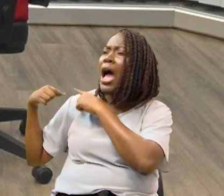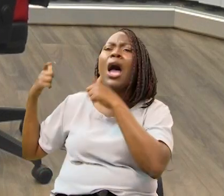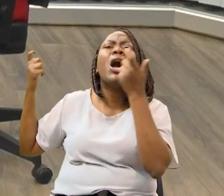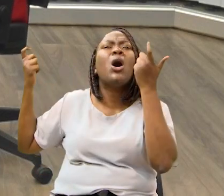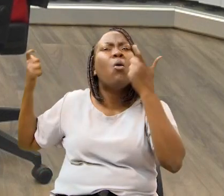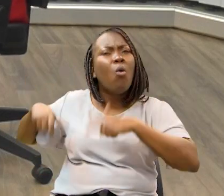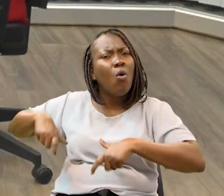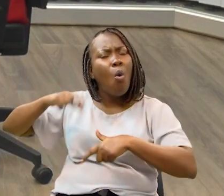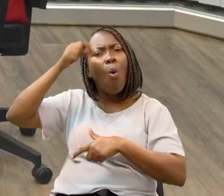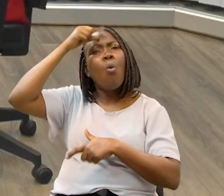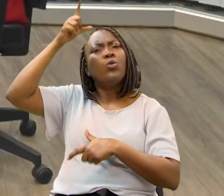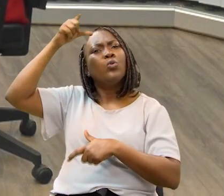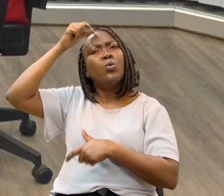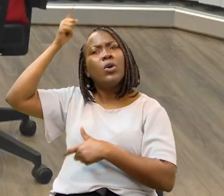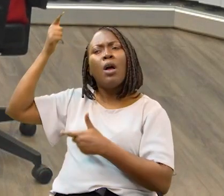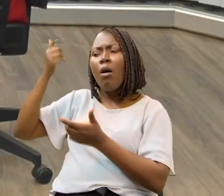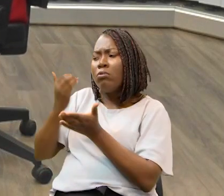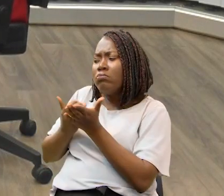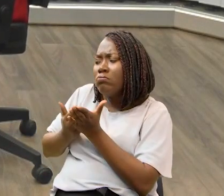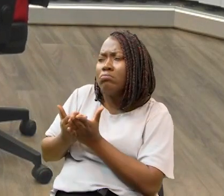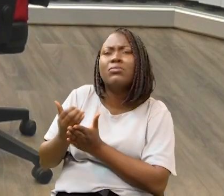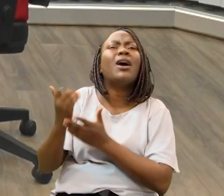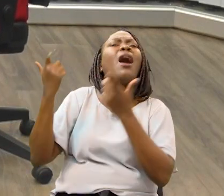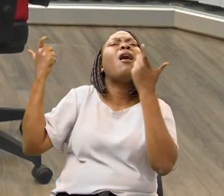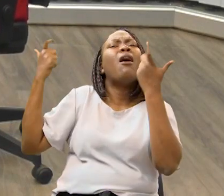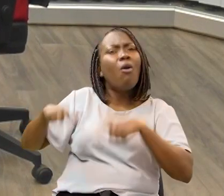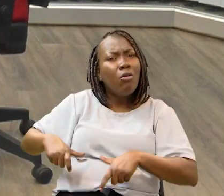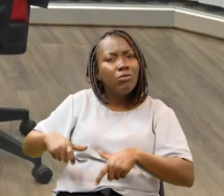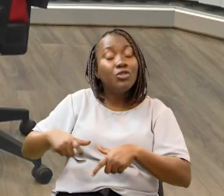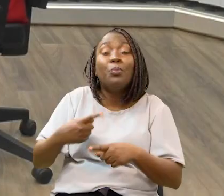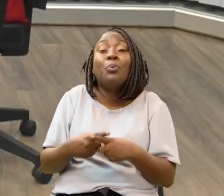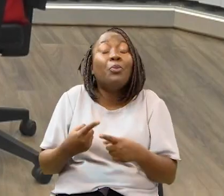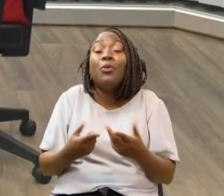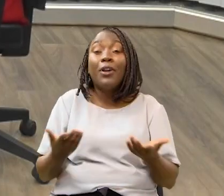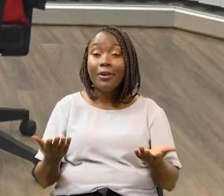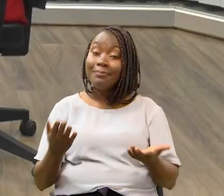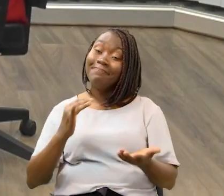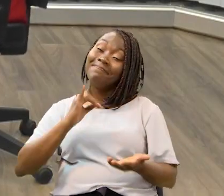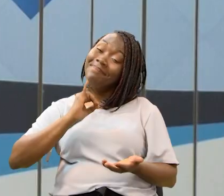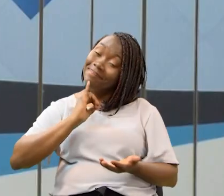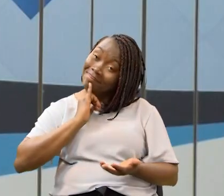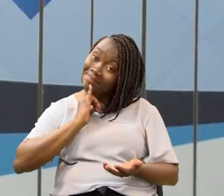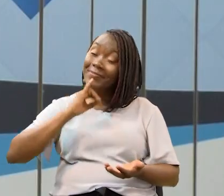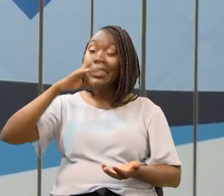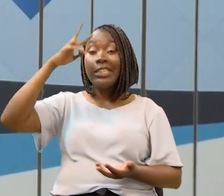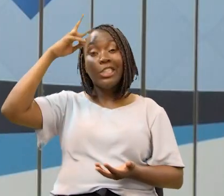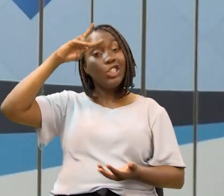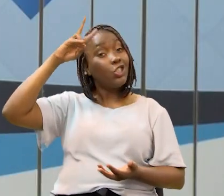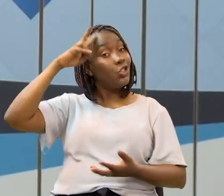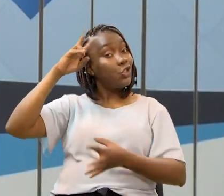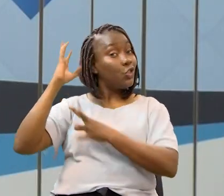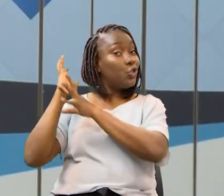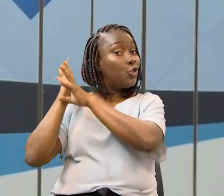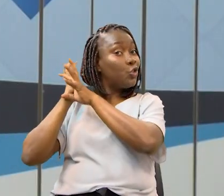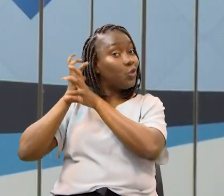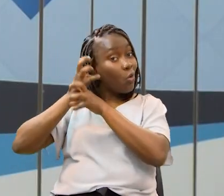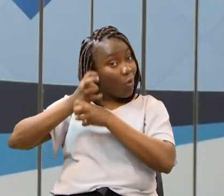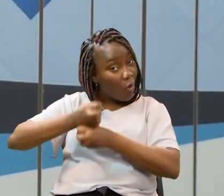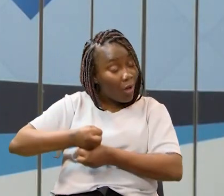Isso é cultural? De onde começou e o porquê disso? Infelizmente é algo histórico,